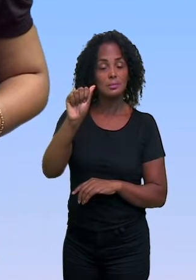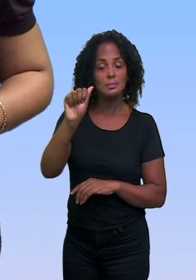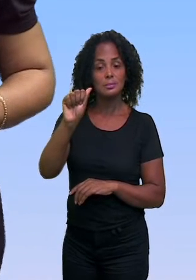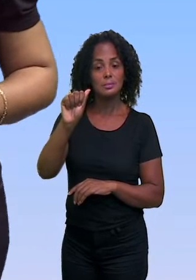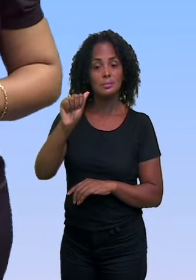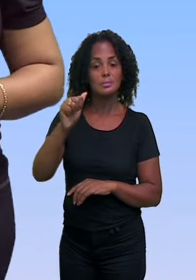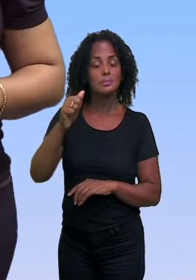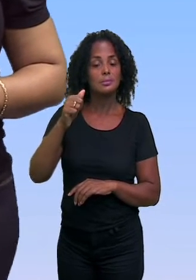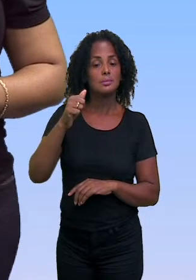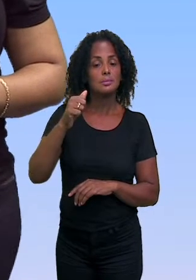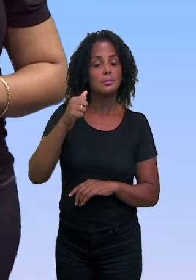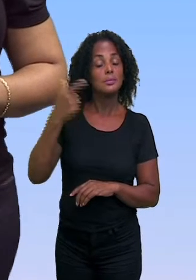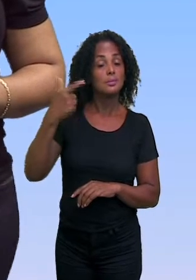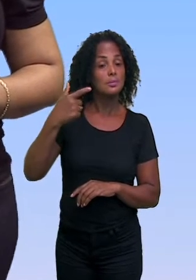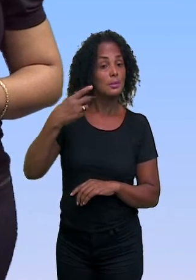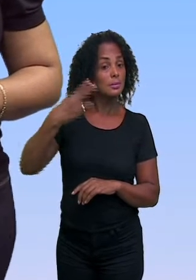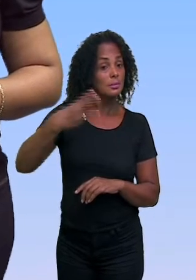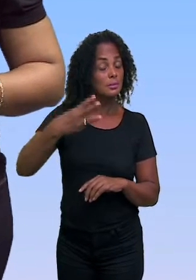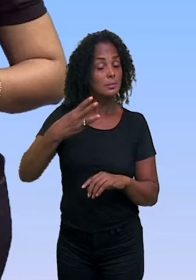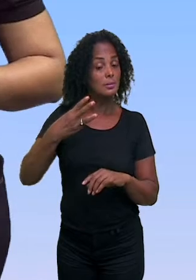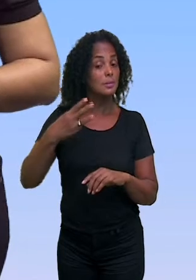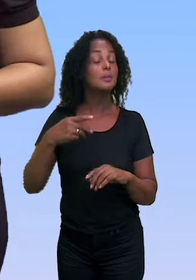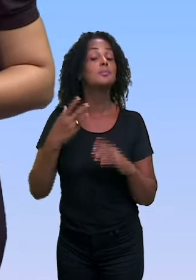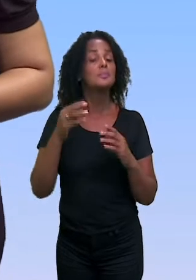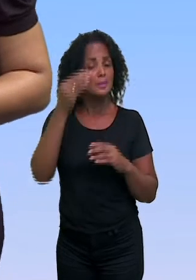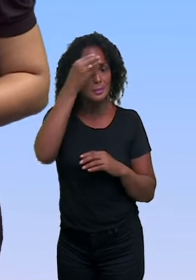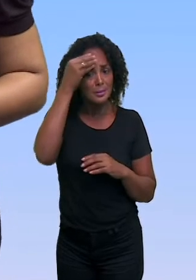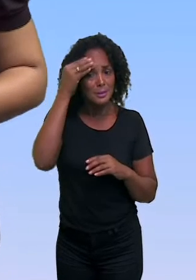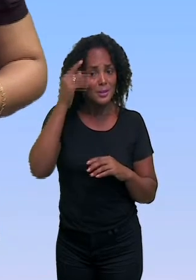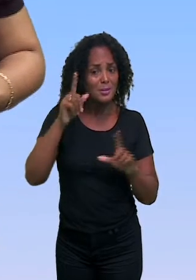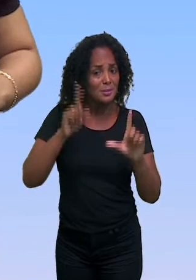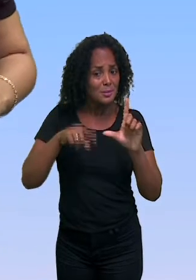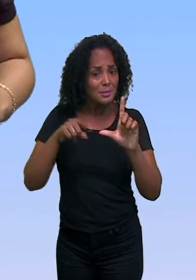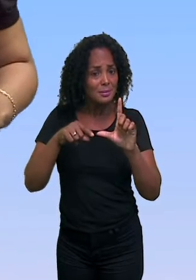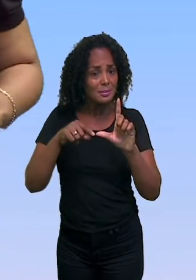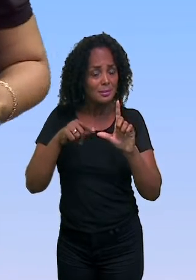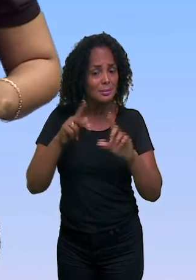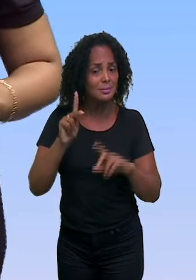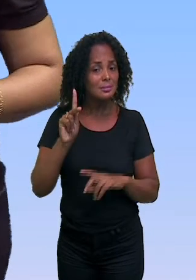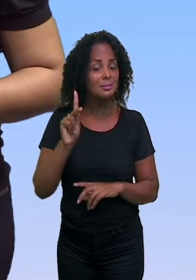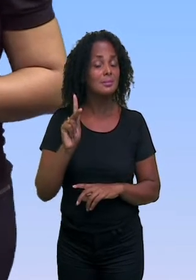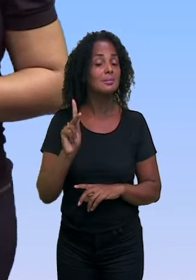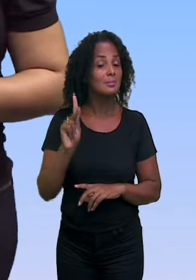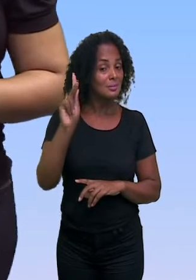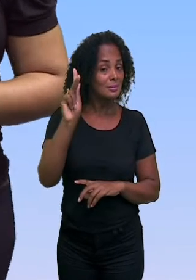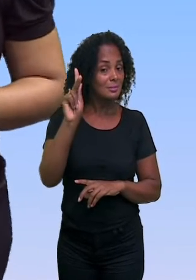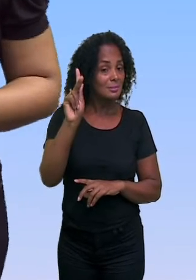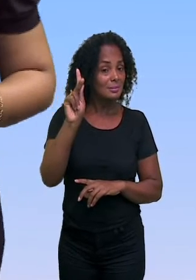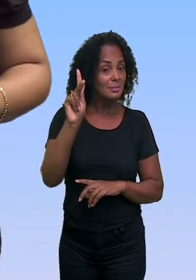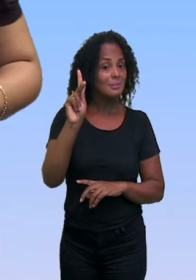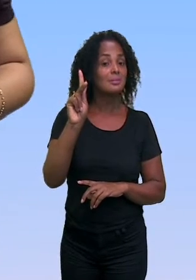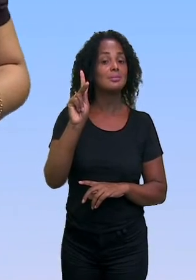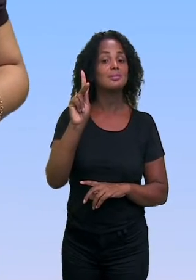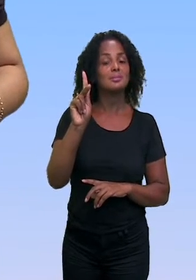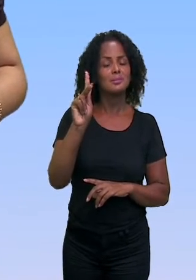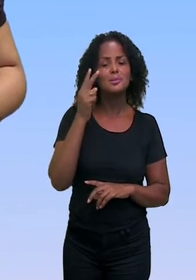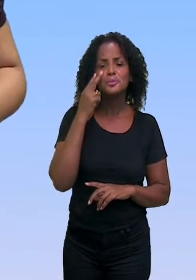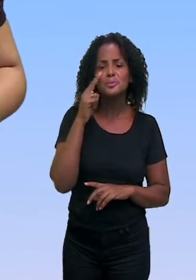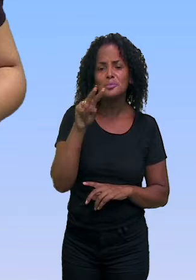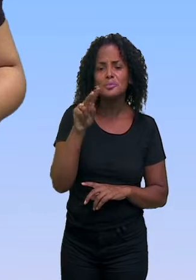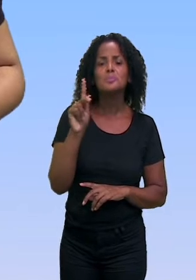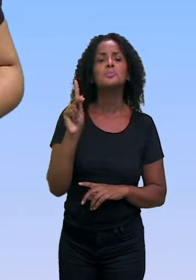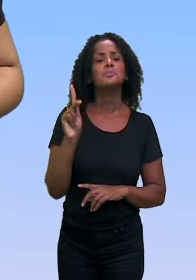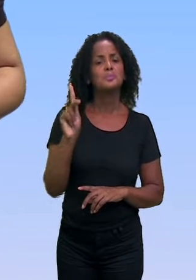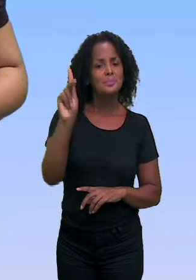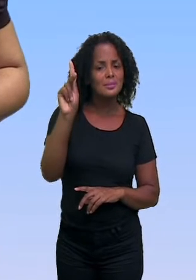Ei e a letra k a já esqueceram Então atende tá aqui para relembrá-los vamos